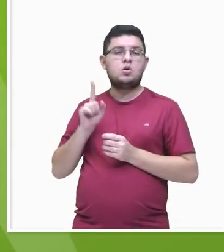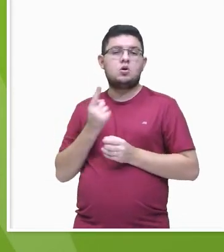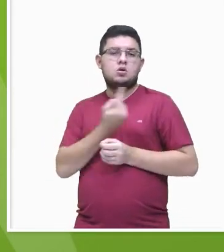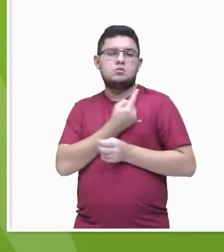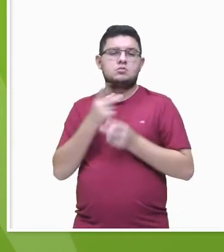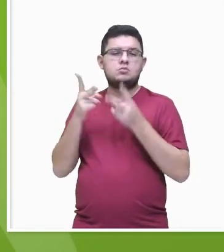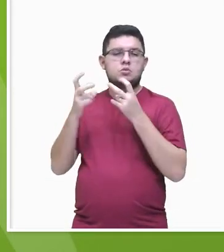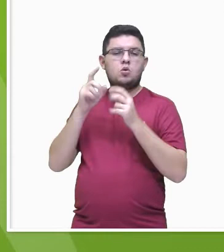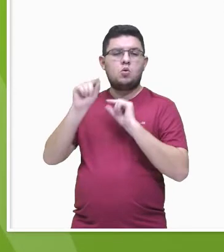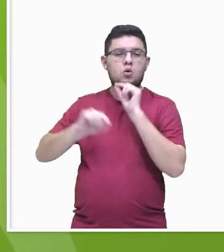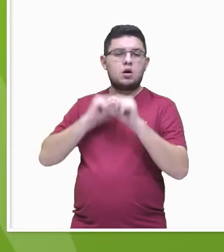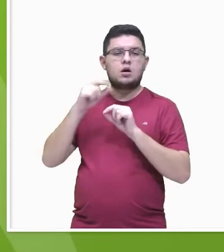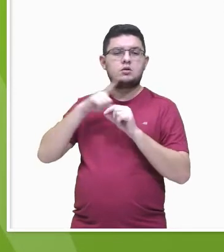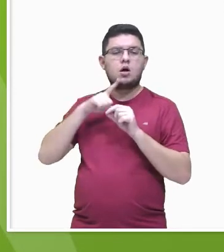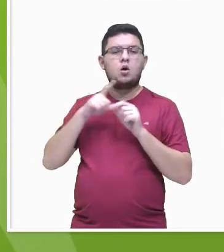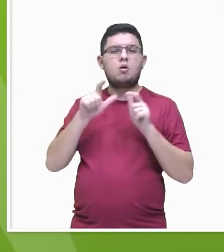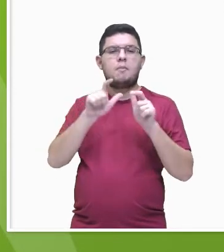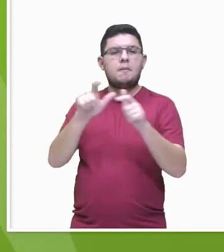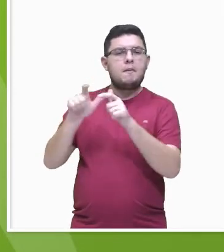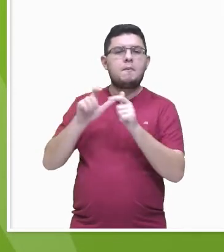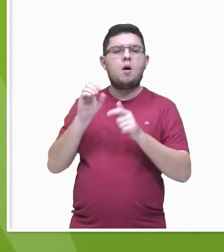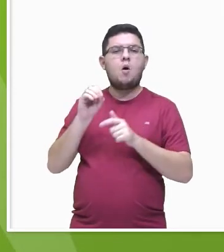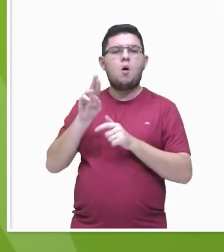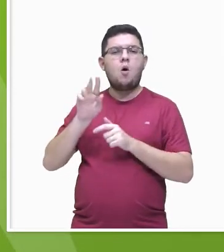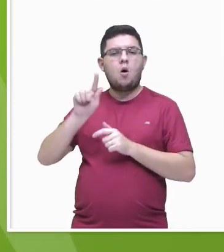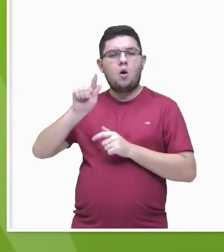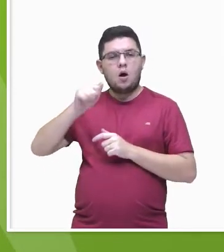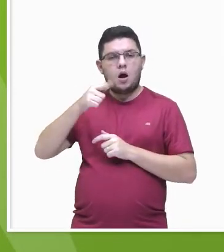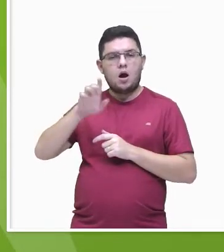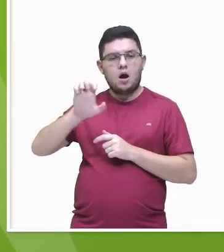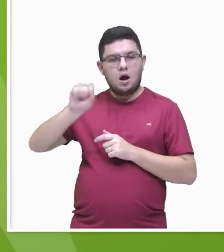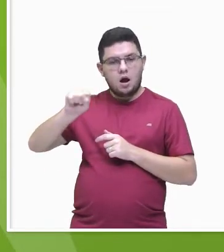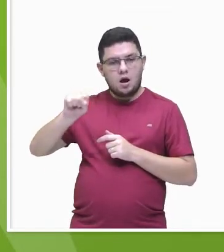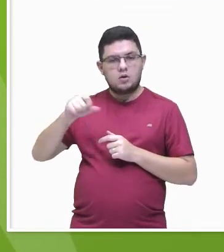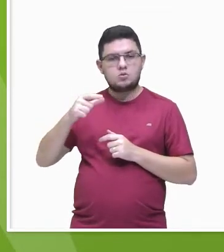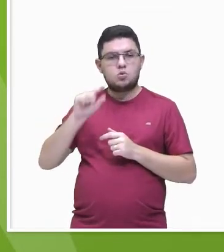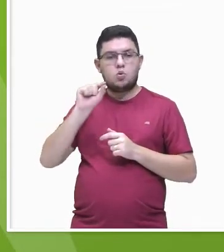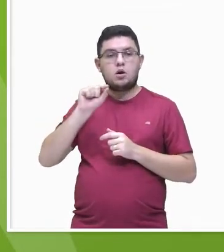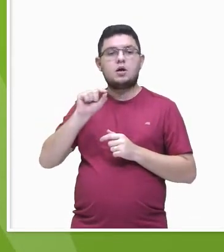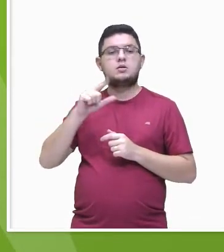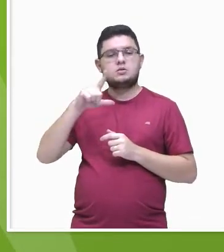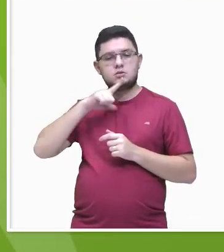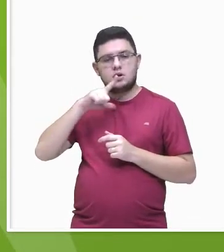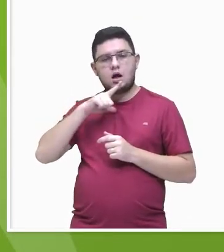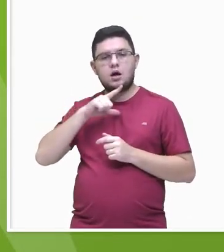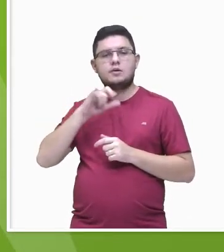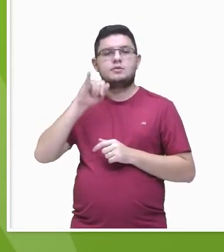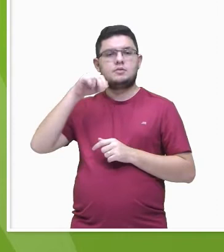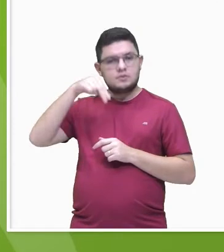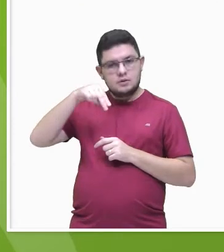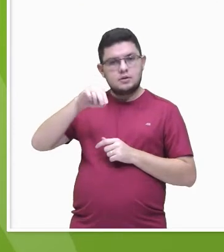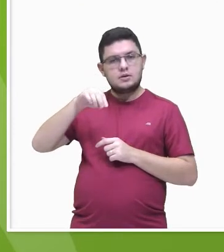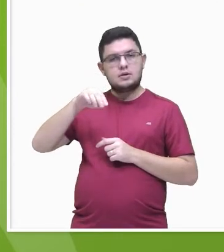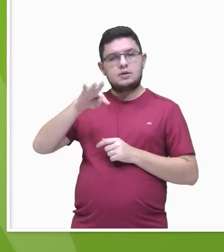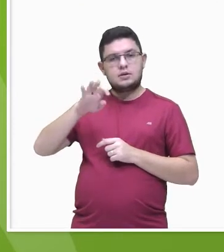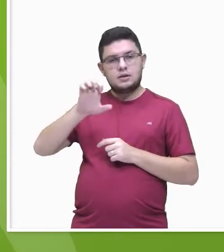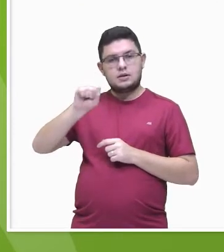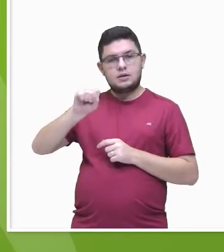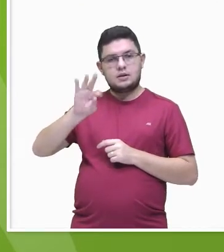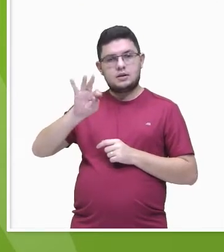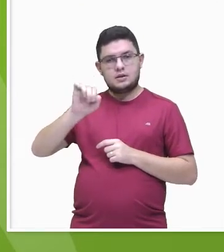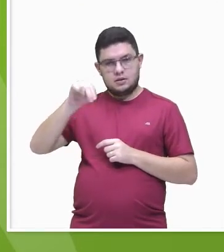presença de alguns outros órgãos, né? Como as gônadas, os intestinos, por exemplo, dentro aí do corpo desse